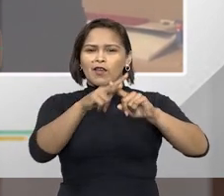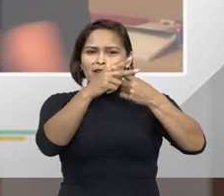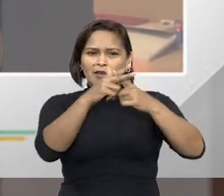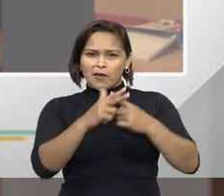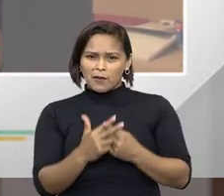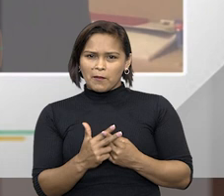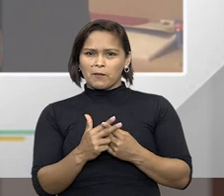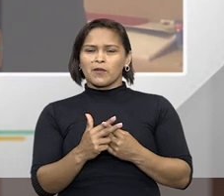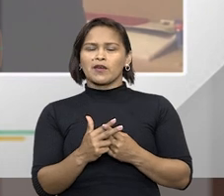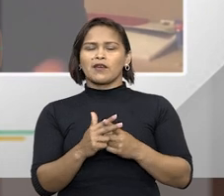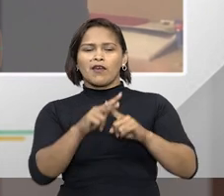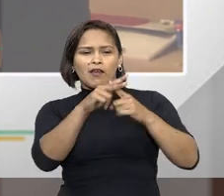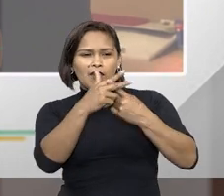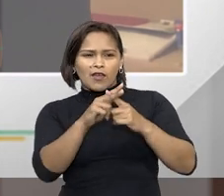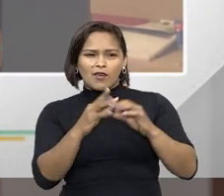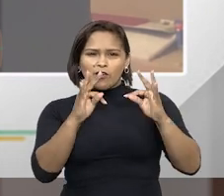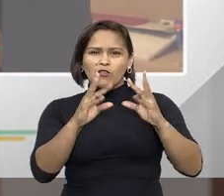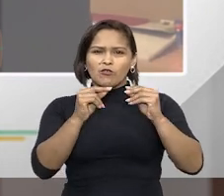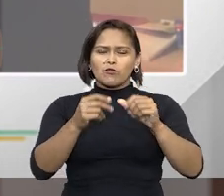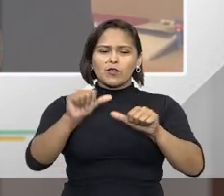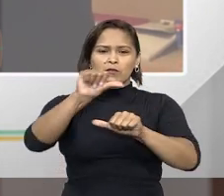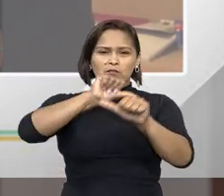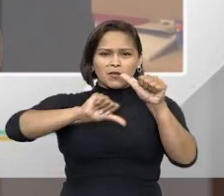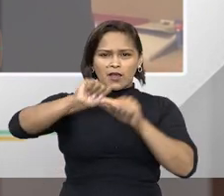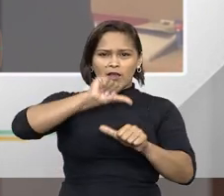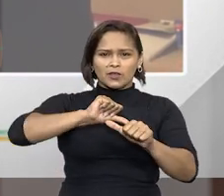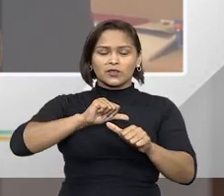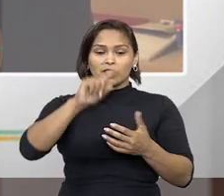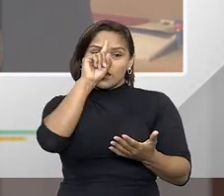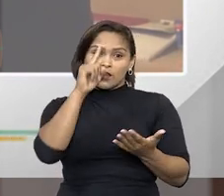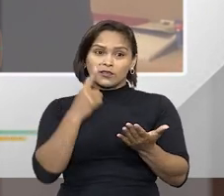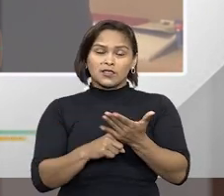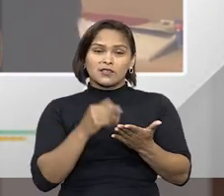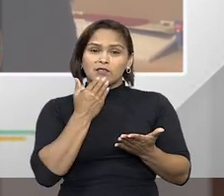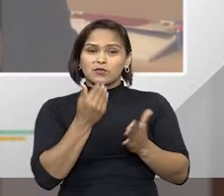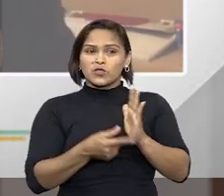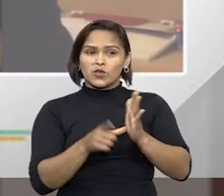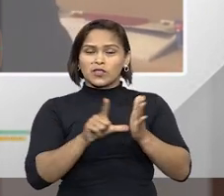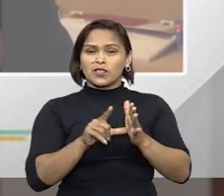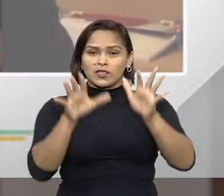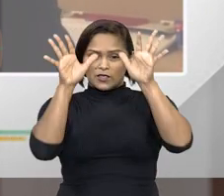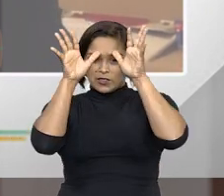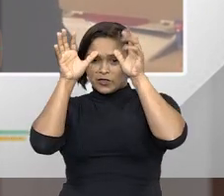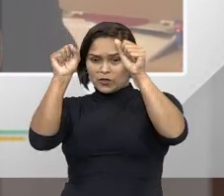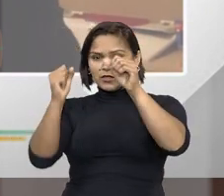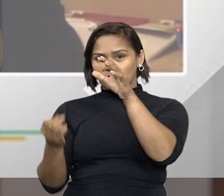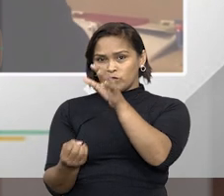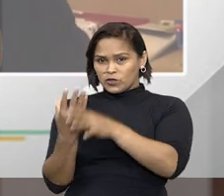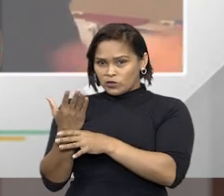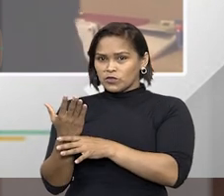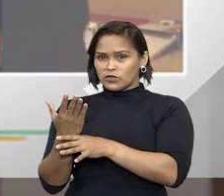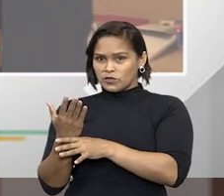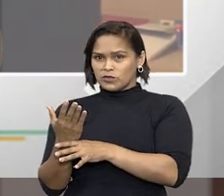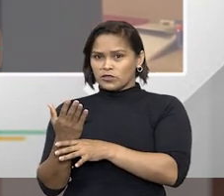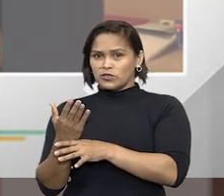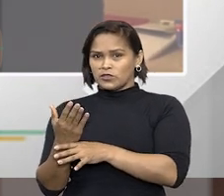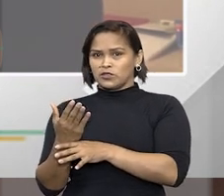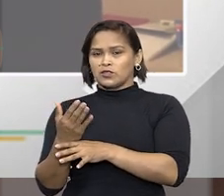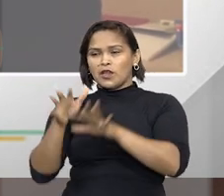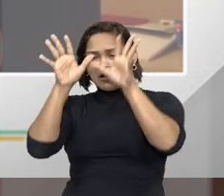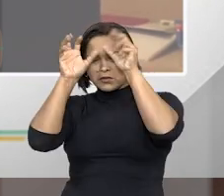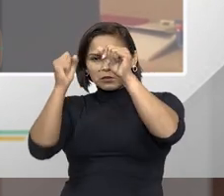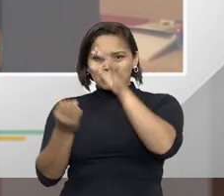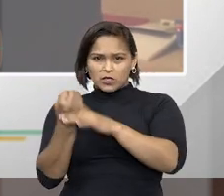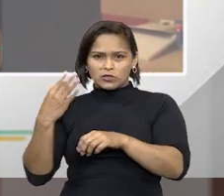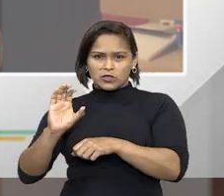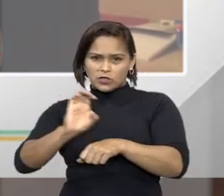reformar, alterar a decisão recorrida, tanto do Tribunal que pode ser tanto do Tribunal de Justiça do Estado, quanto pode ser